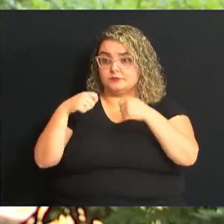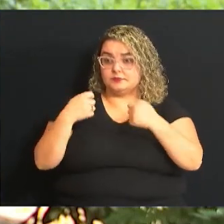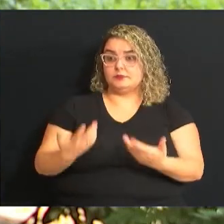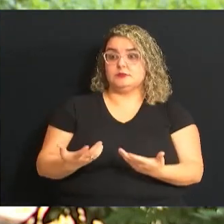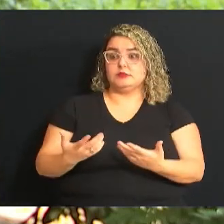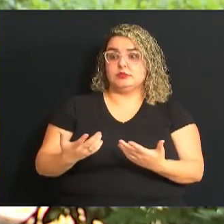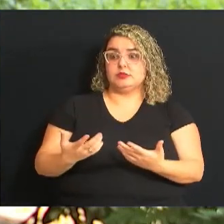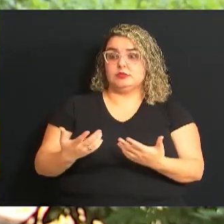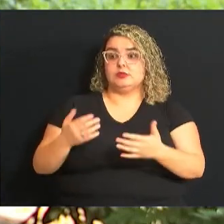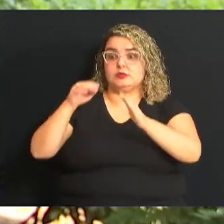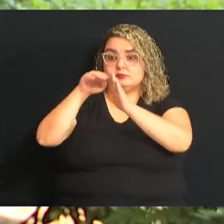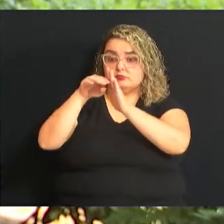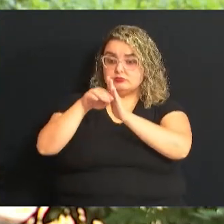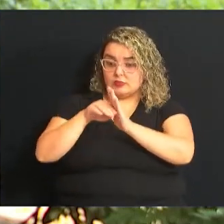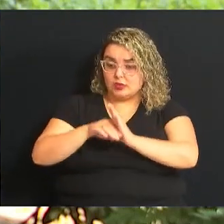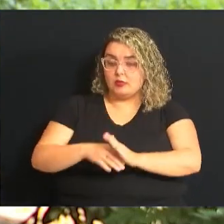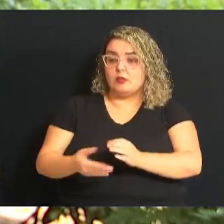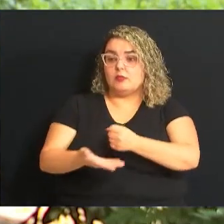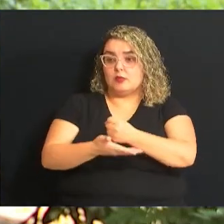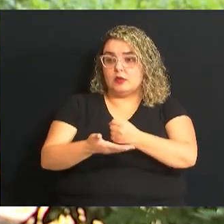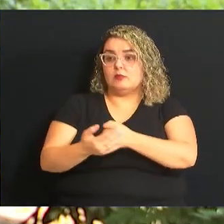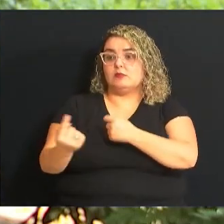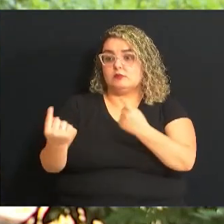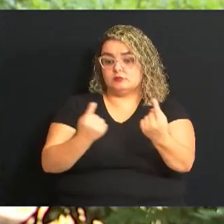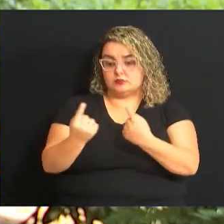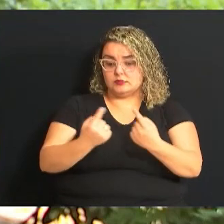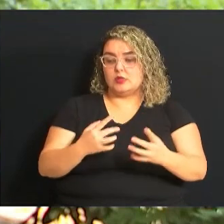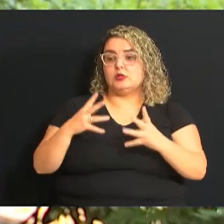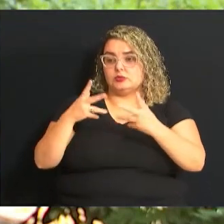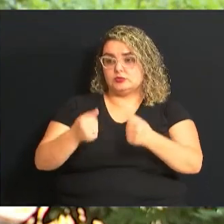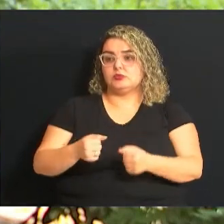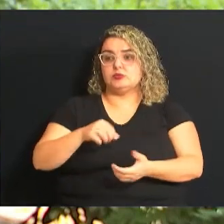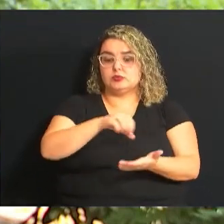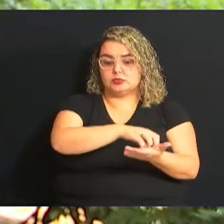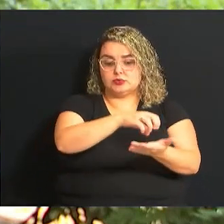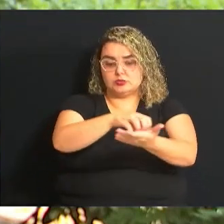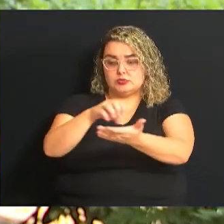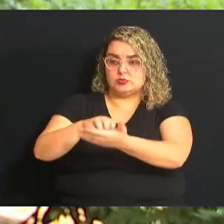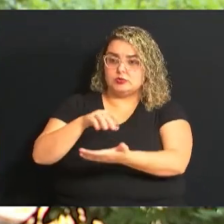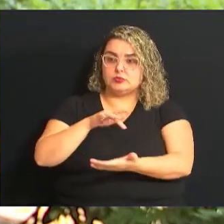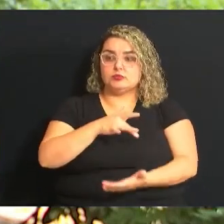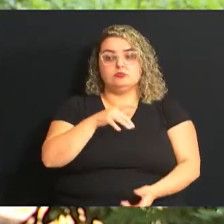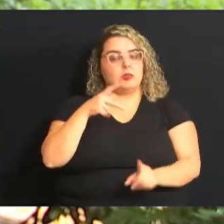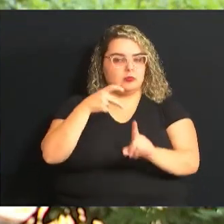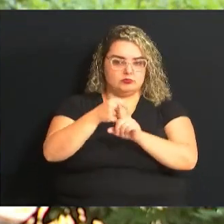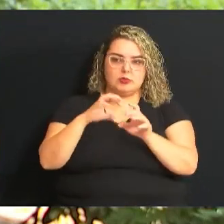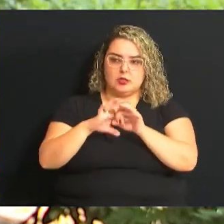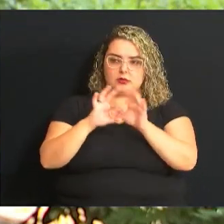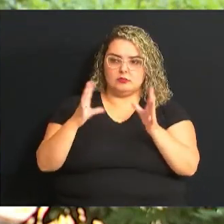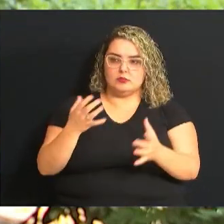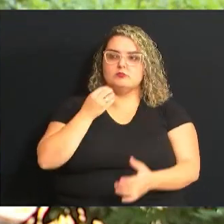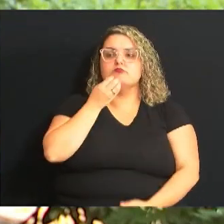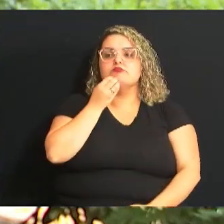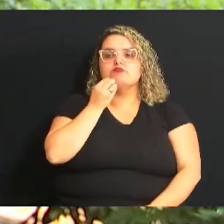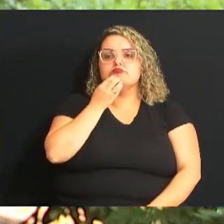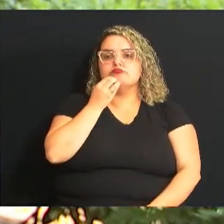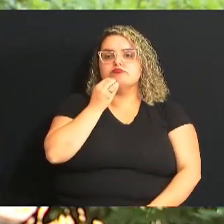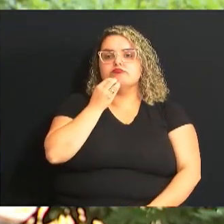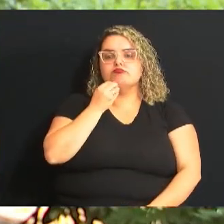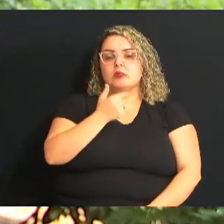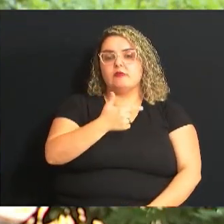estoque mínimo, né, para a procura e todas as unidades com vacina disponível. Nós temos cerca de 20